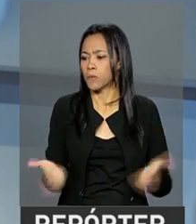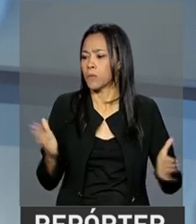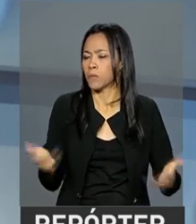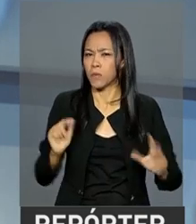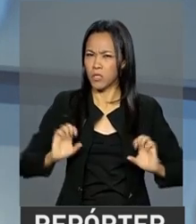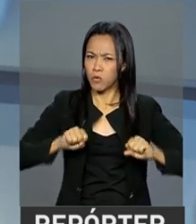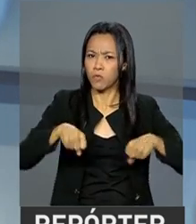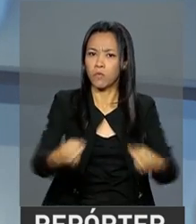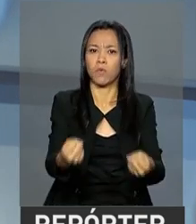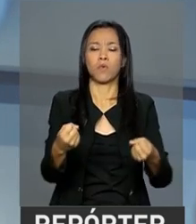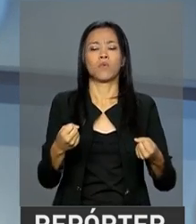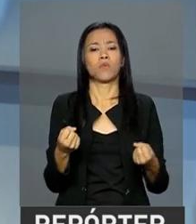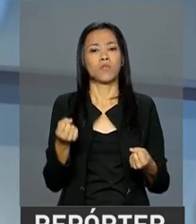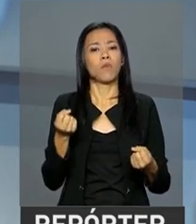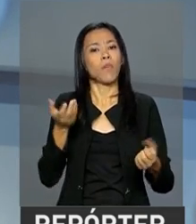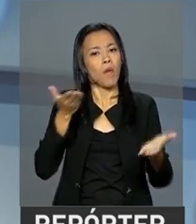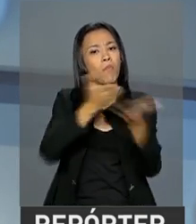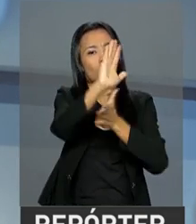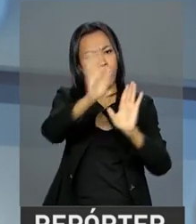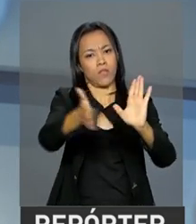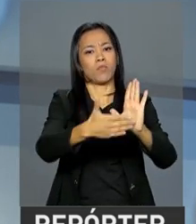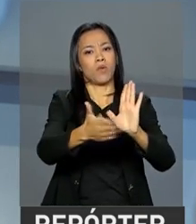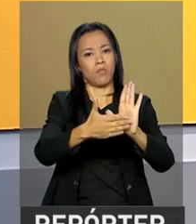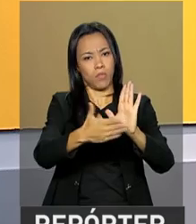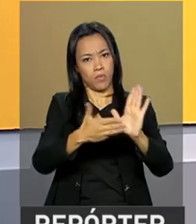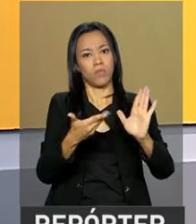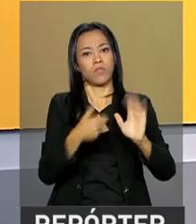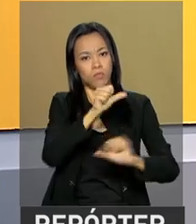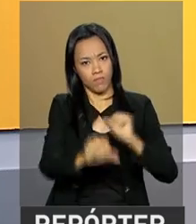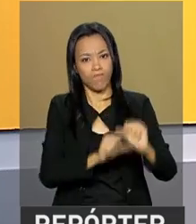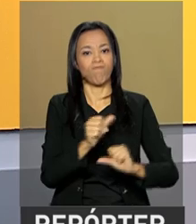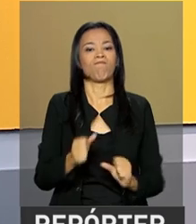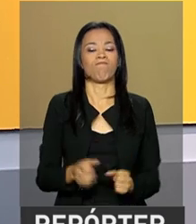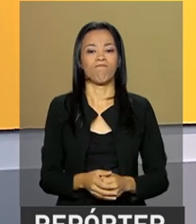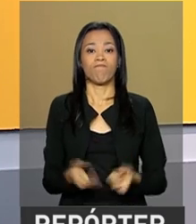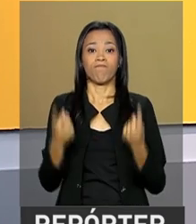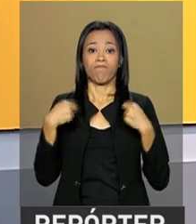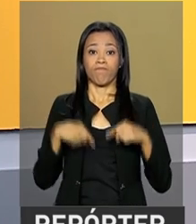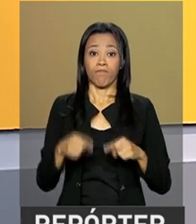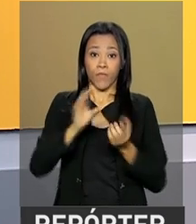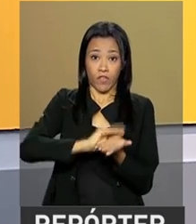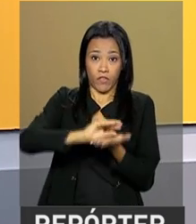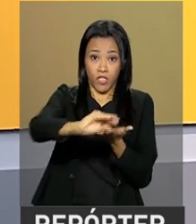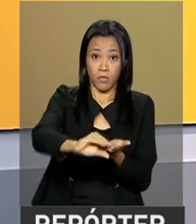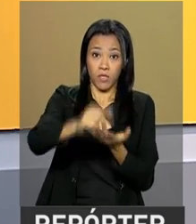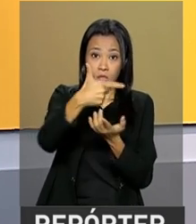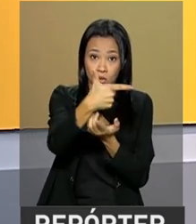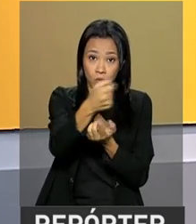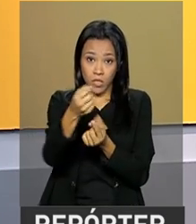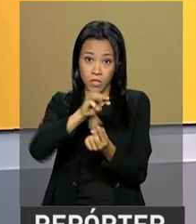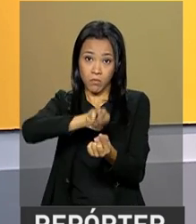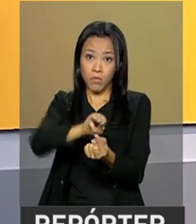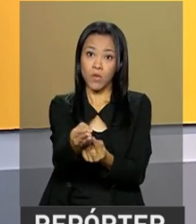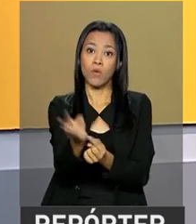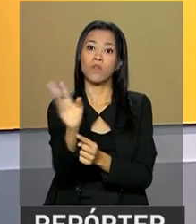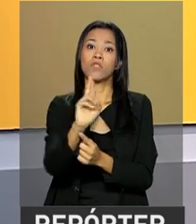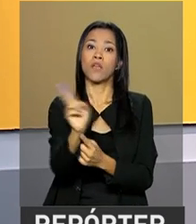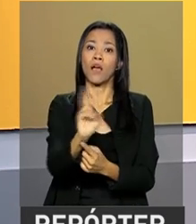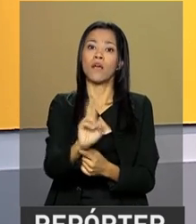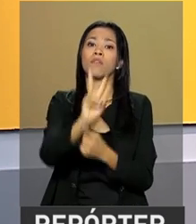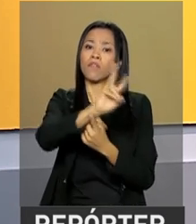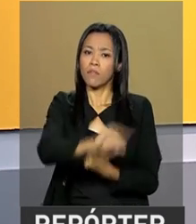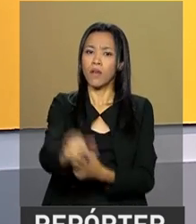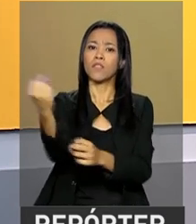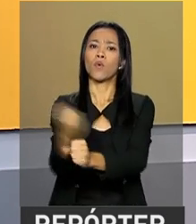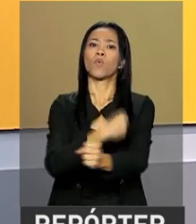o nosso esforço na aprovação das reformas com investimento de cerca de R milhões serão